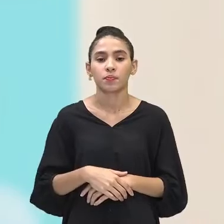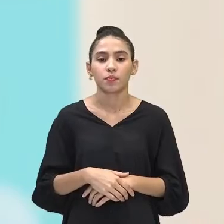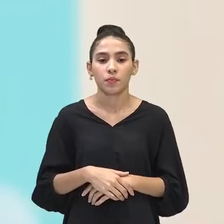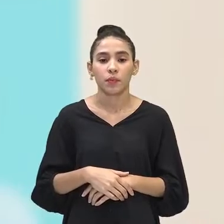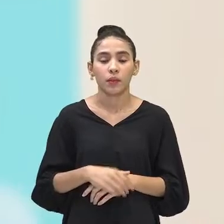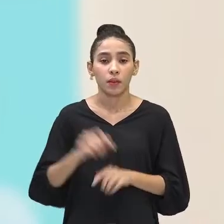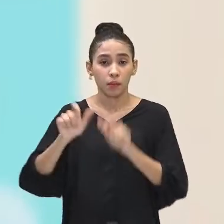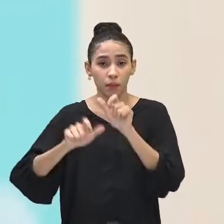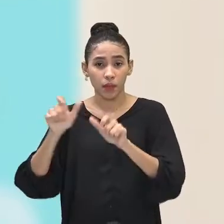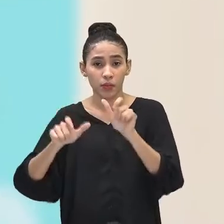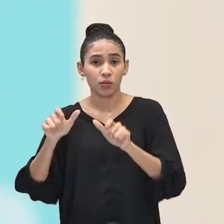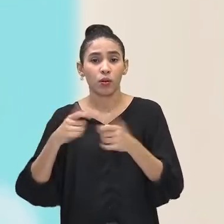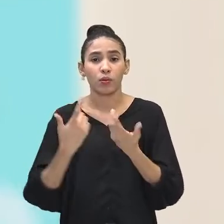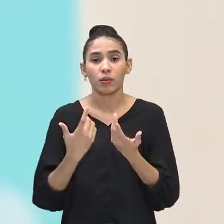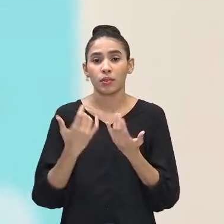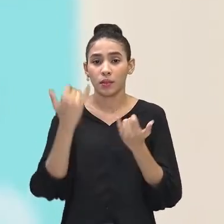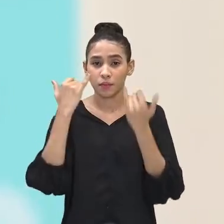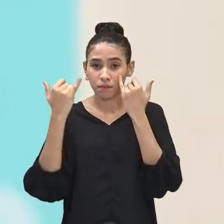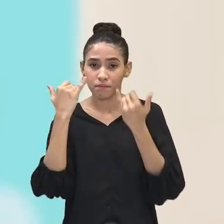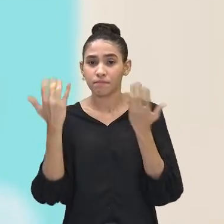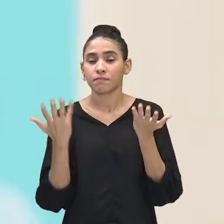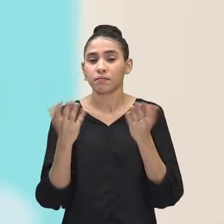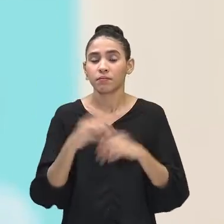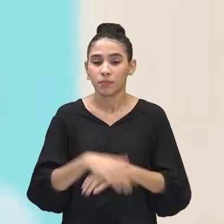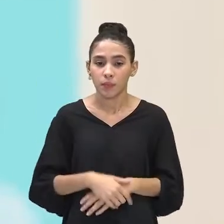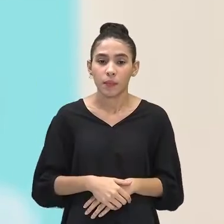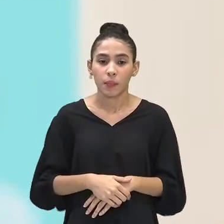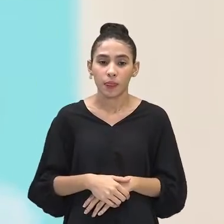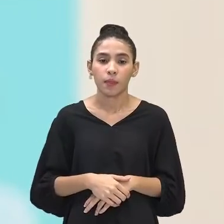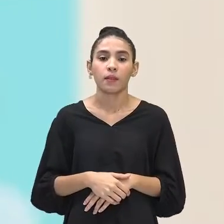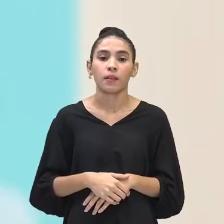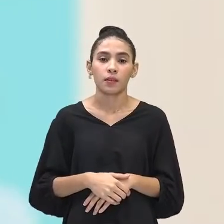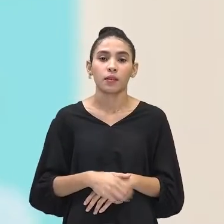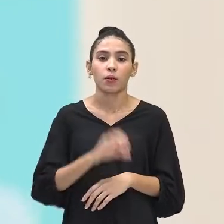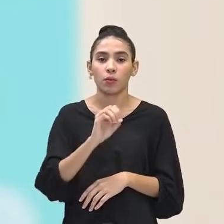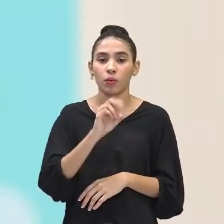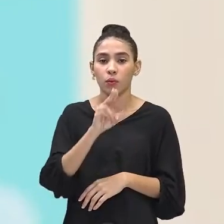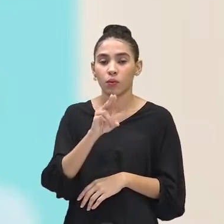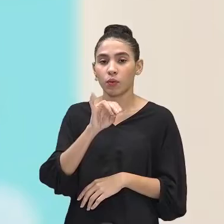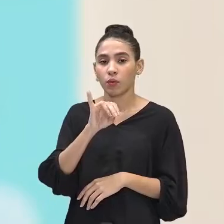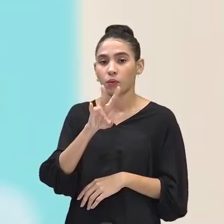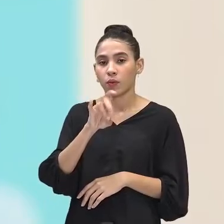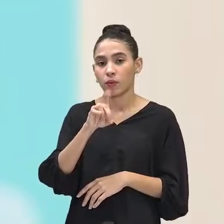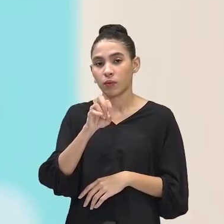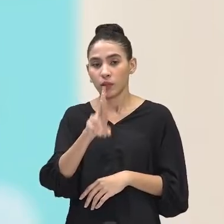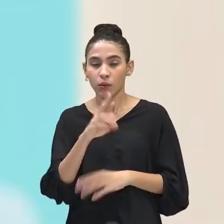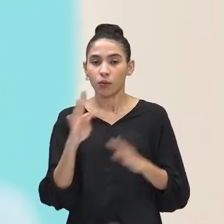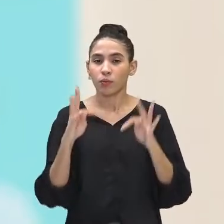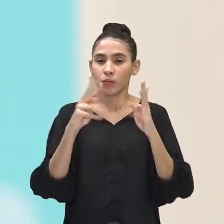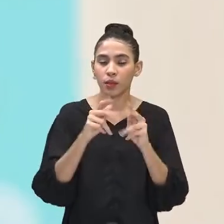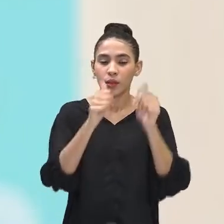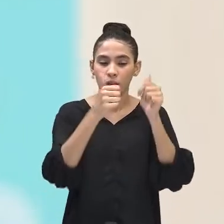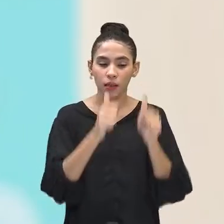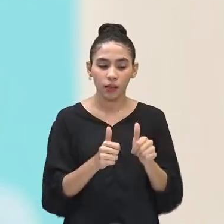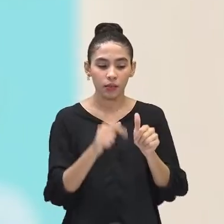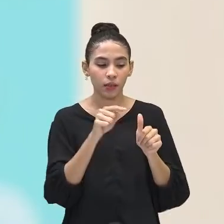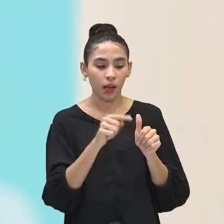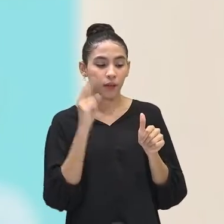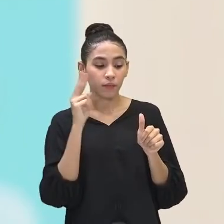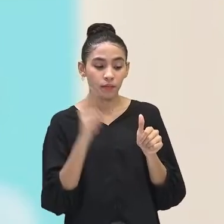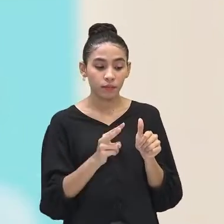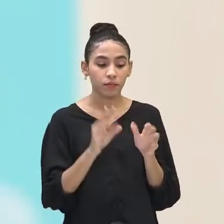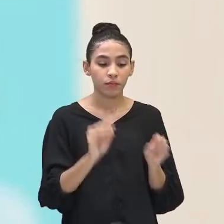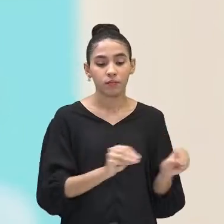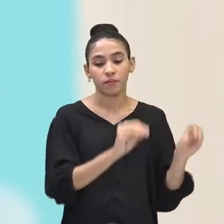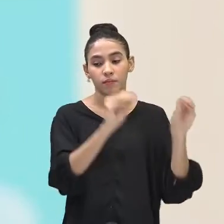que gostam de trazer as conversas, não é? Então, era justamente isso que o ouvidor fazia. Ele analisava tudo lá e depois levava